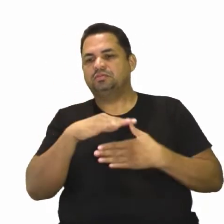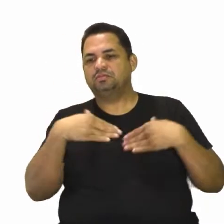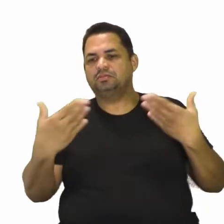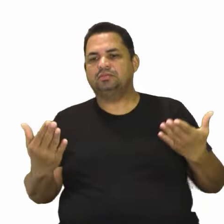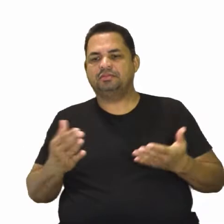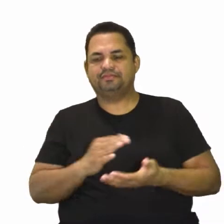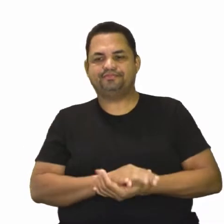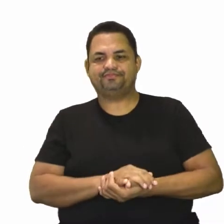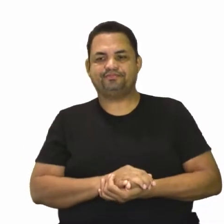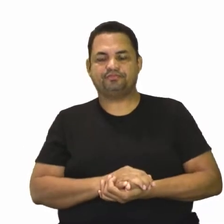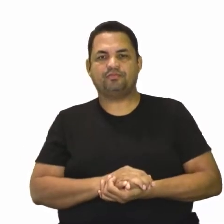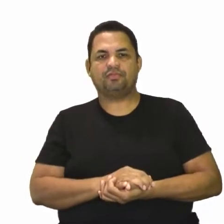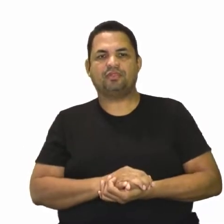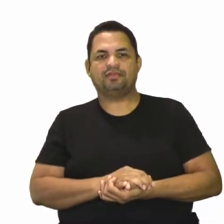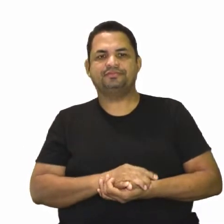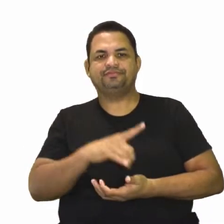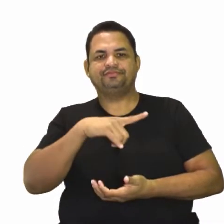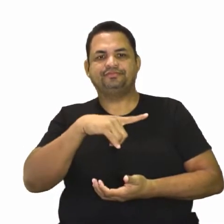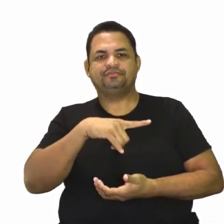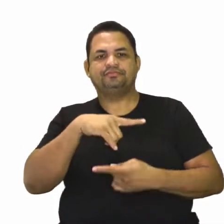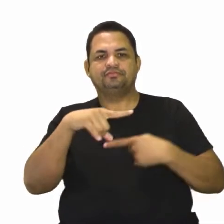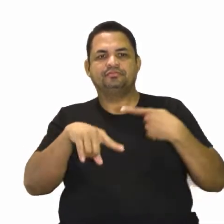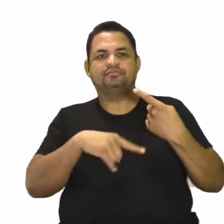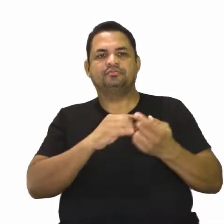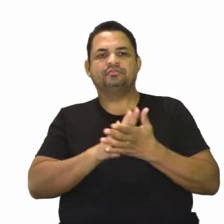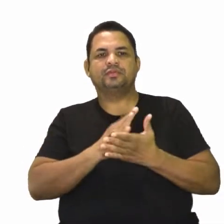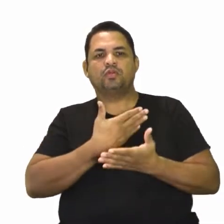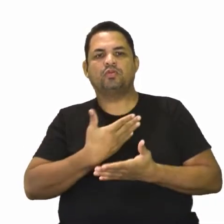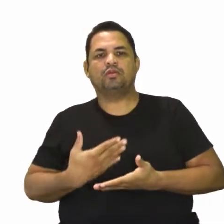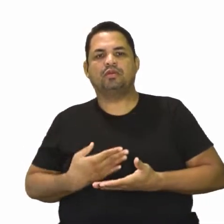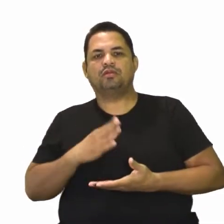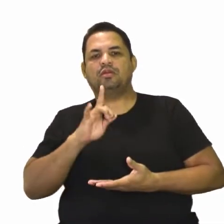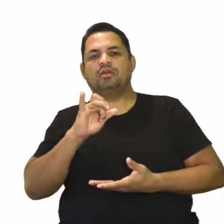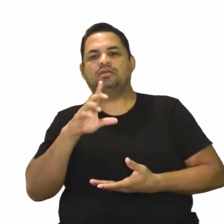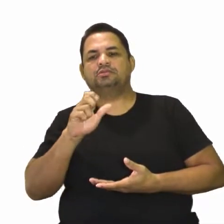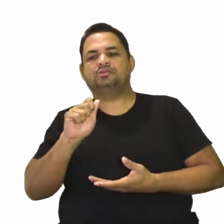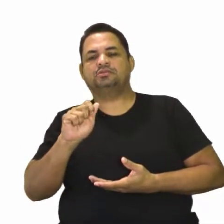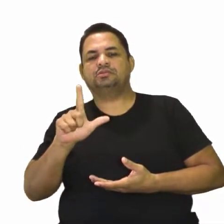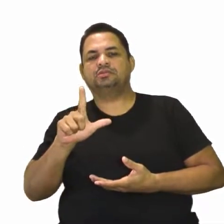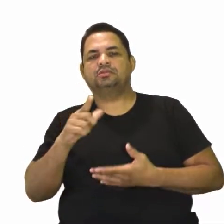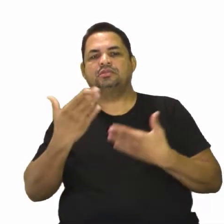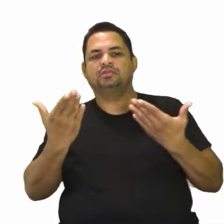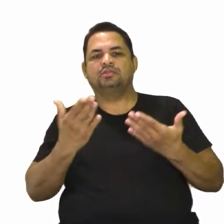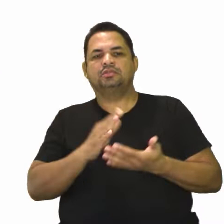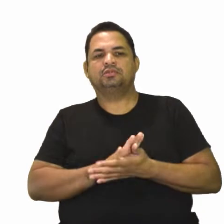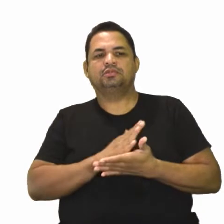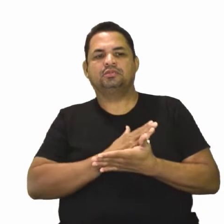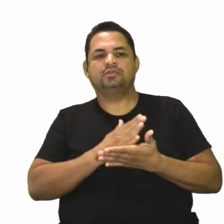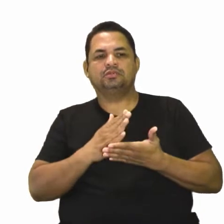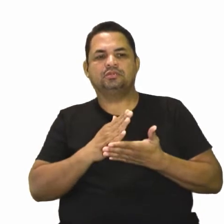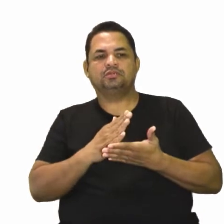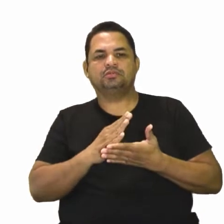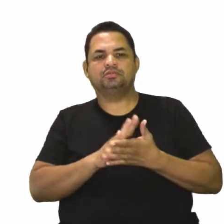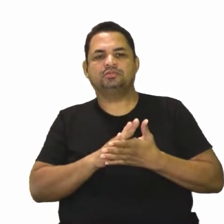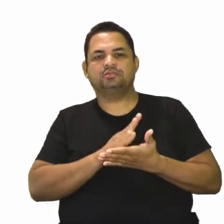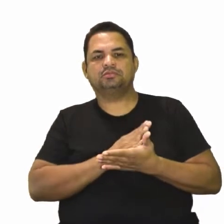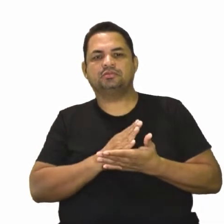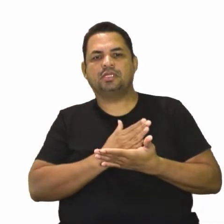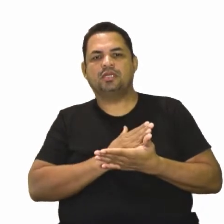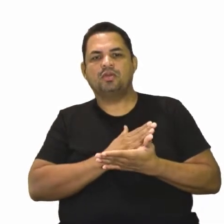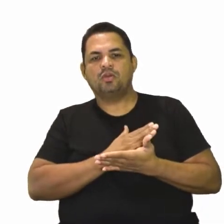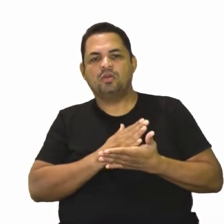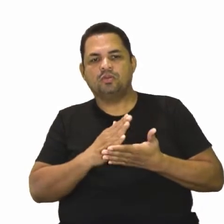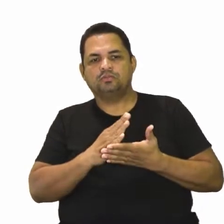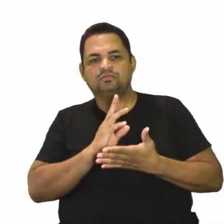Araguaia. Temos aí depois o governo de Geisel. Geisel é no governo de Geisel que